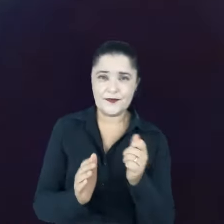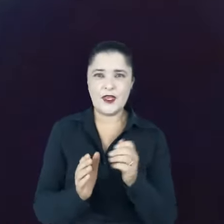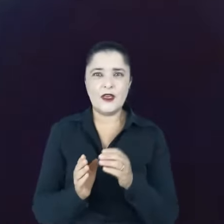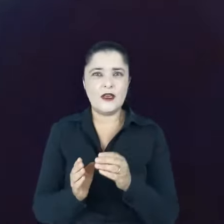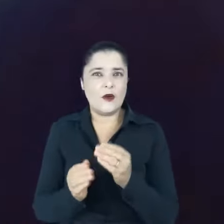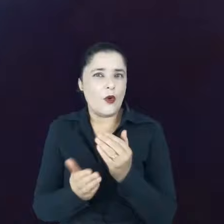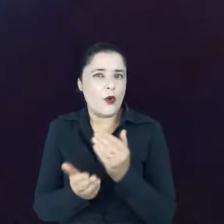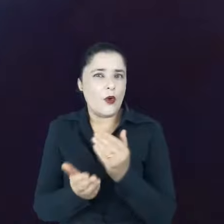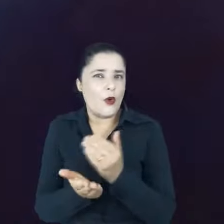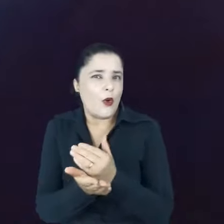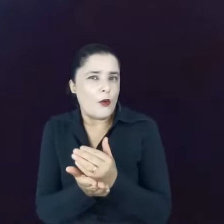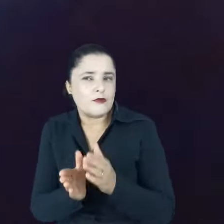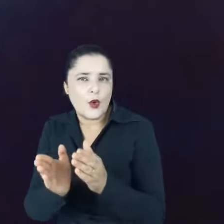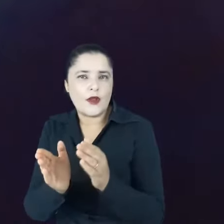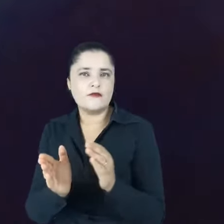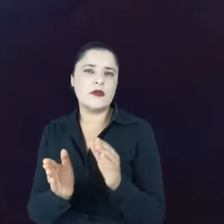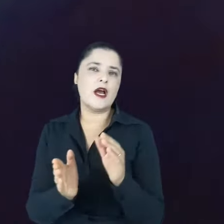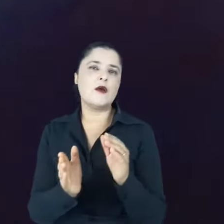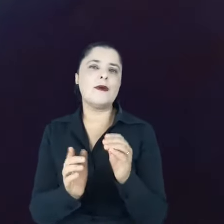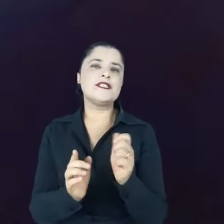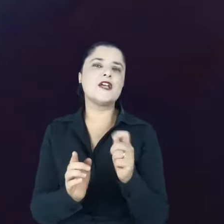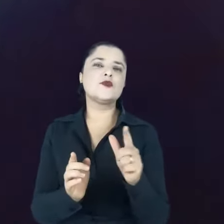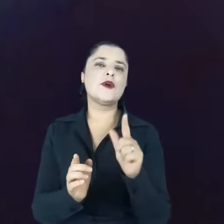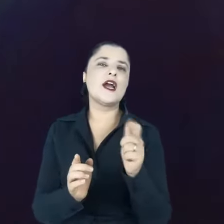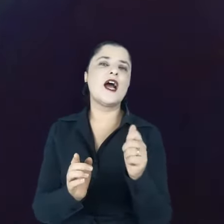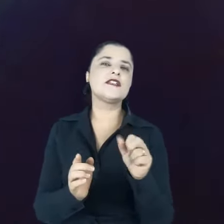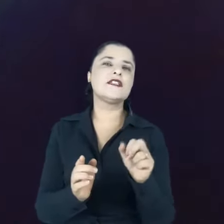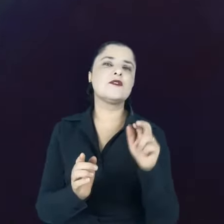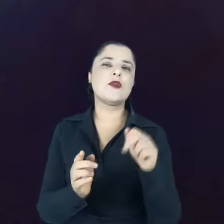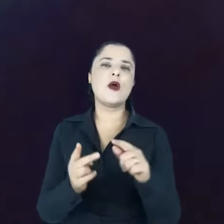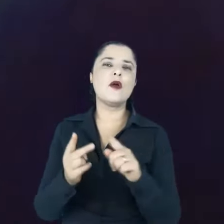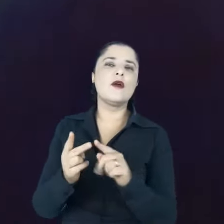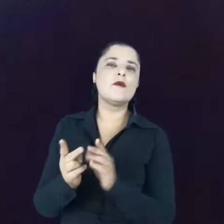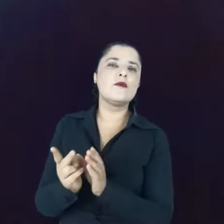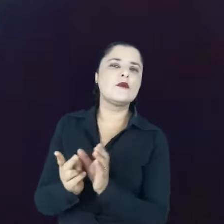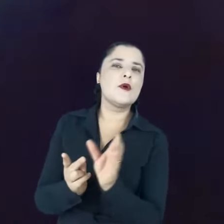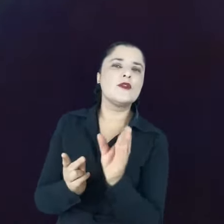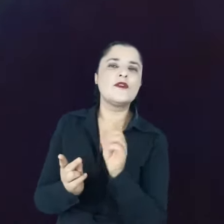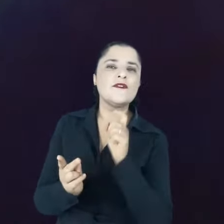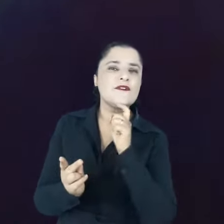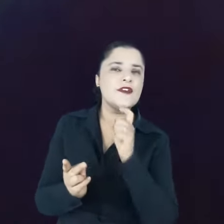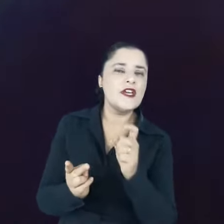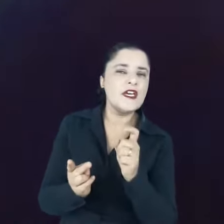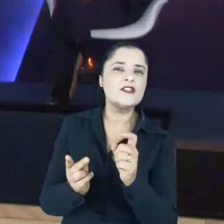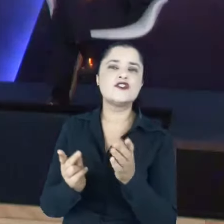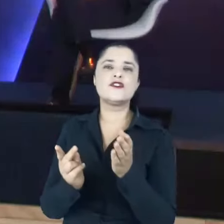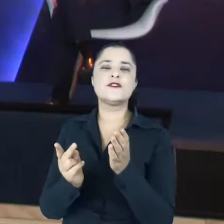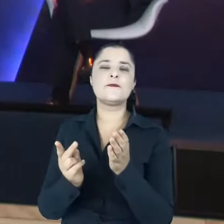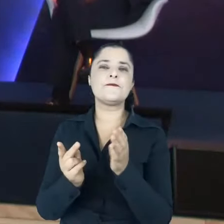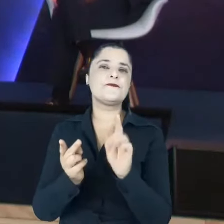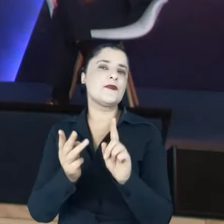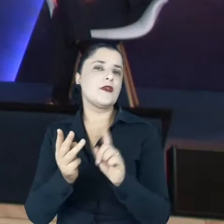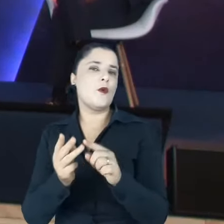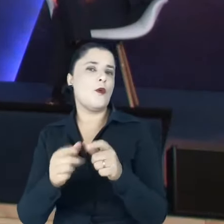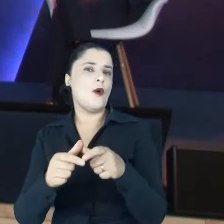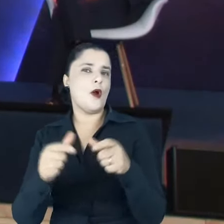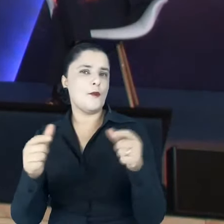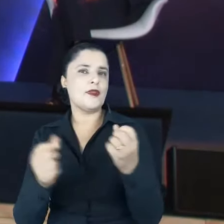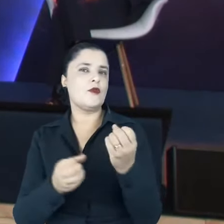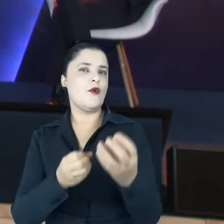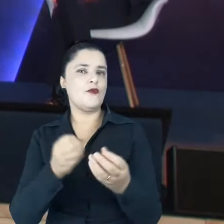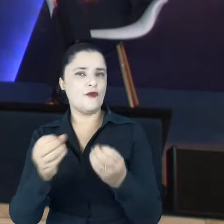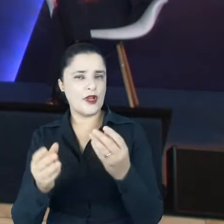o gás natural, mas eles abrem espaço para os corredores verdes com o aumento da oferta do